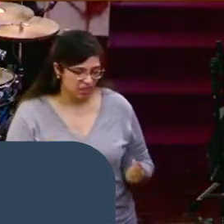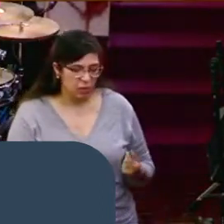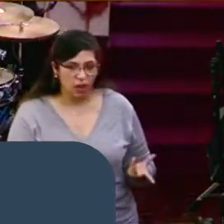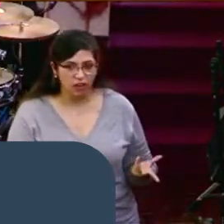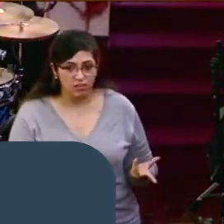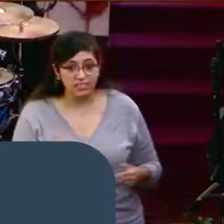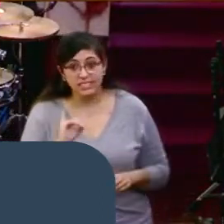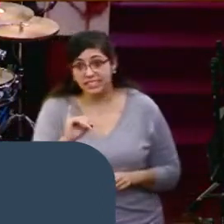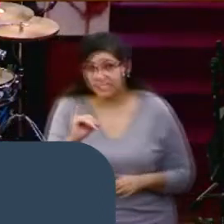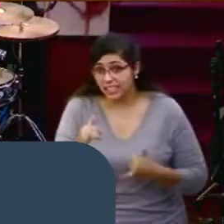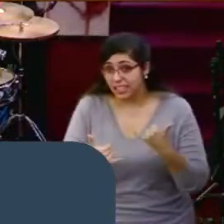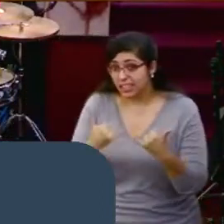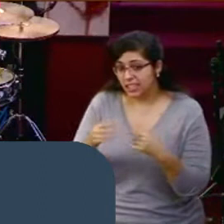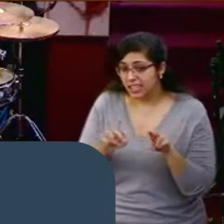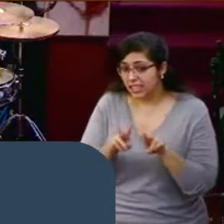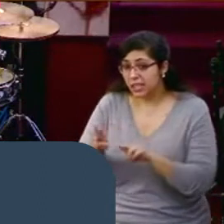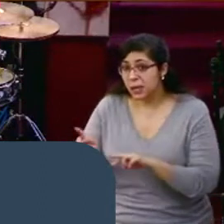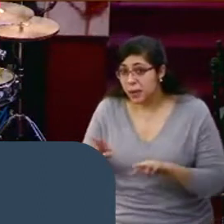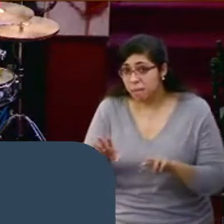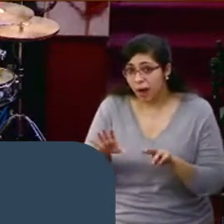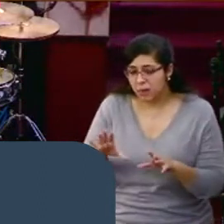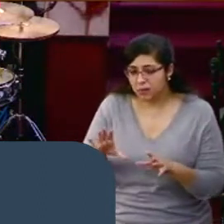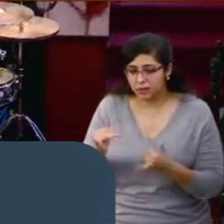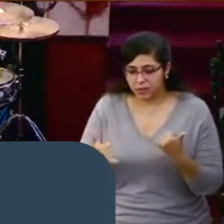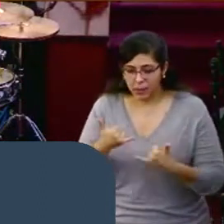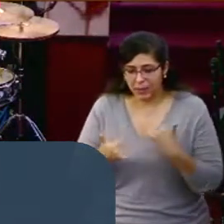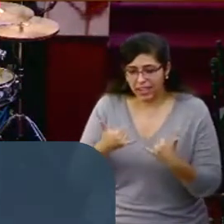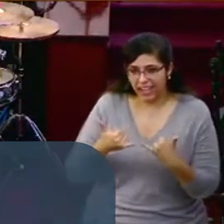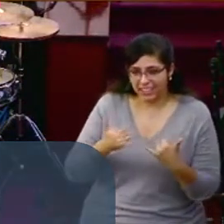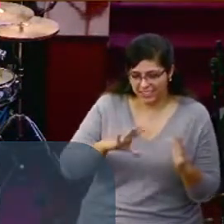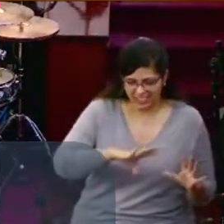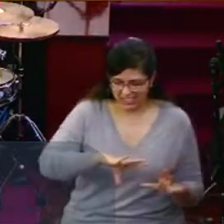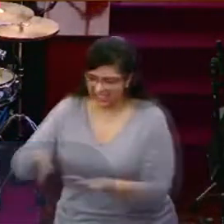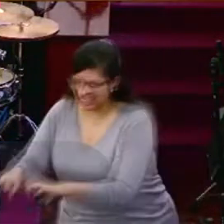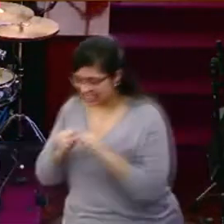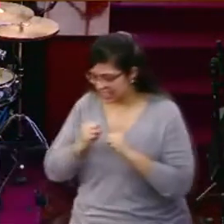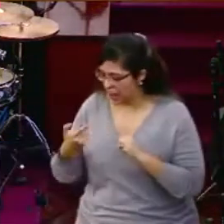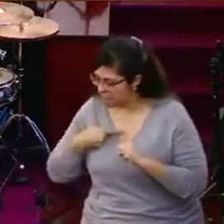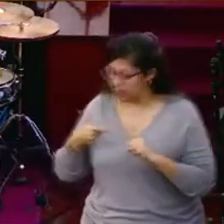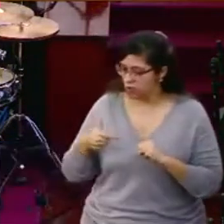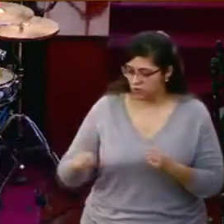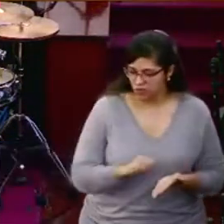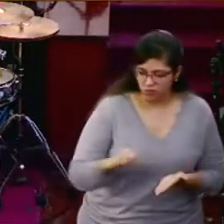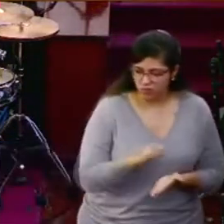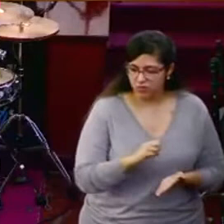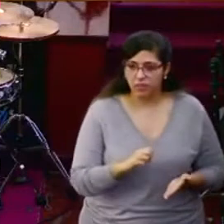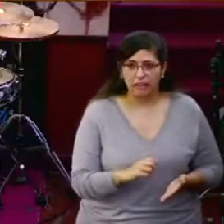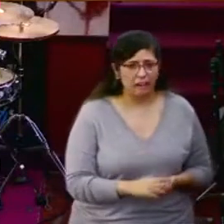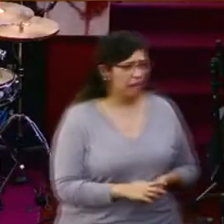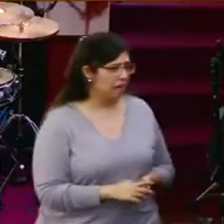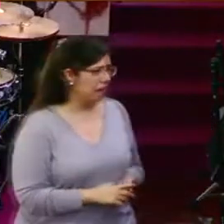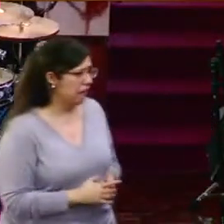tomar brinquedo dela tomou um brinquedo aquele sorriso aqueles olhos brilhantes